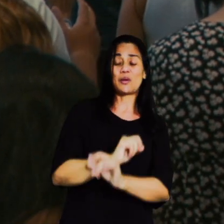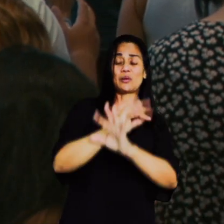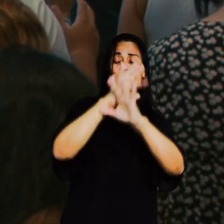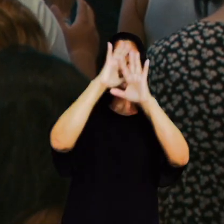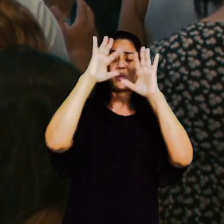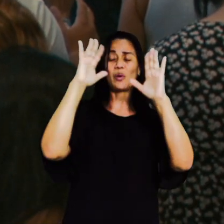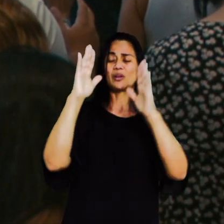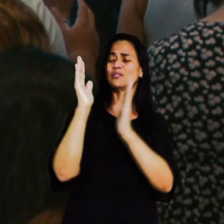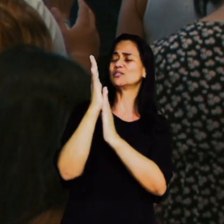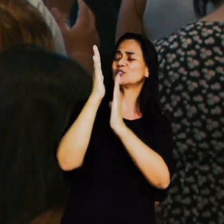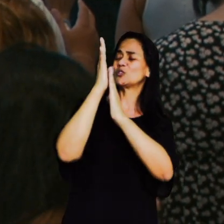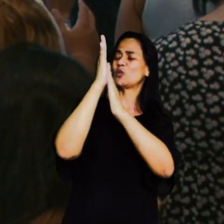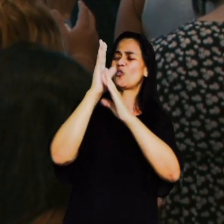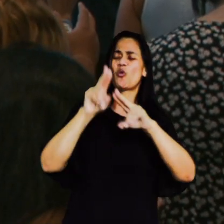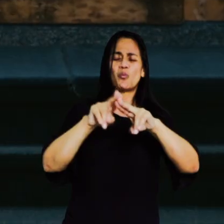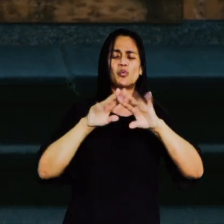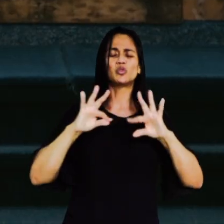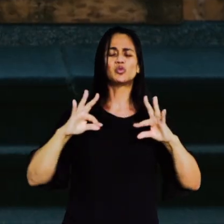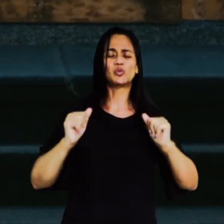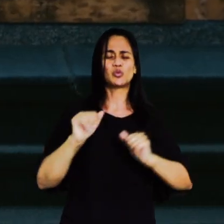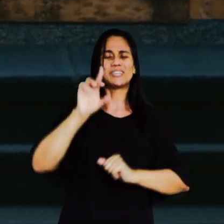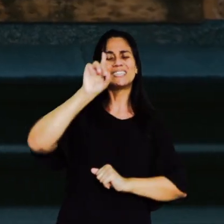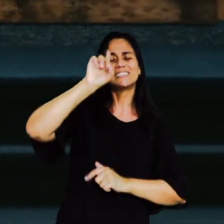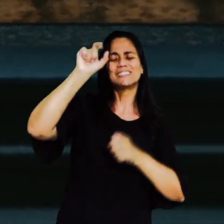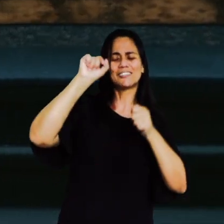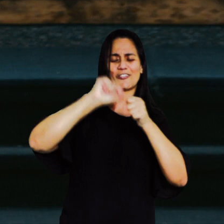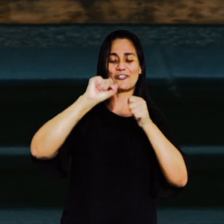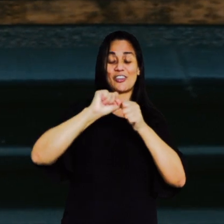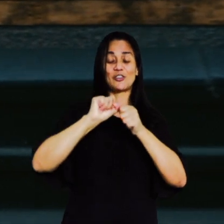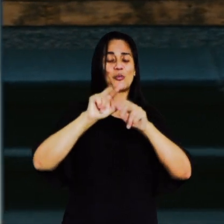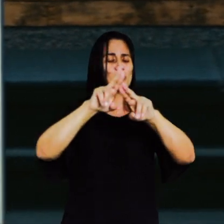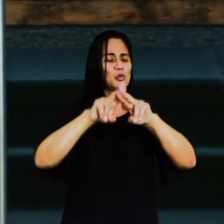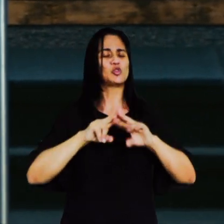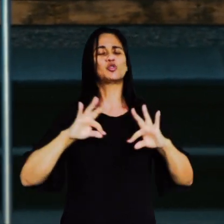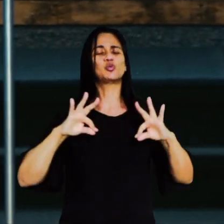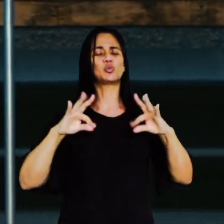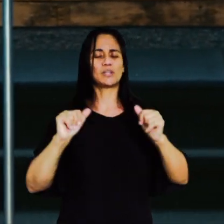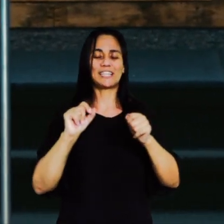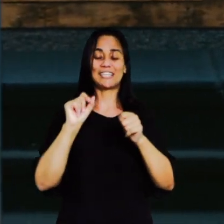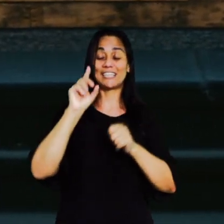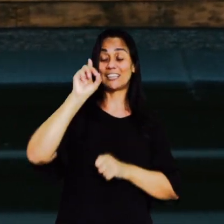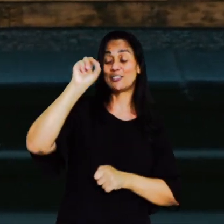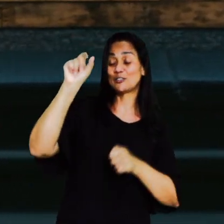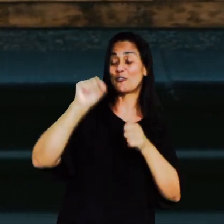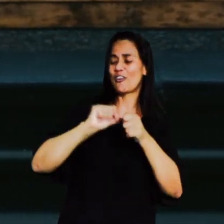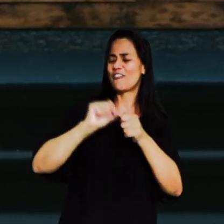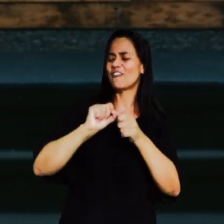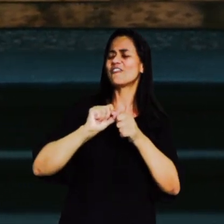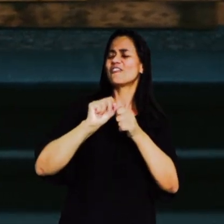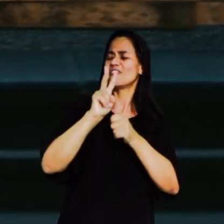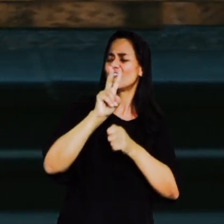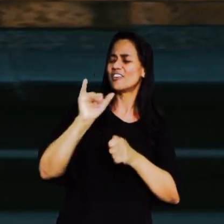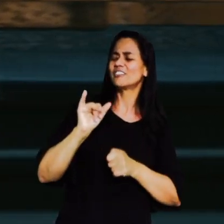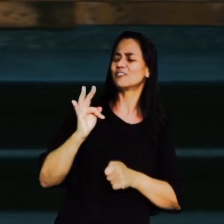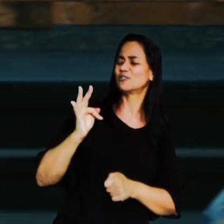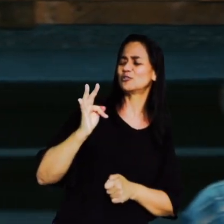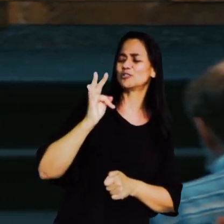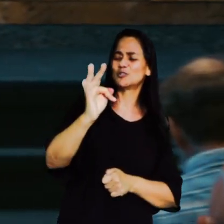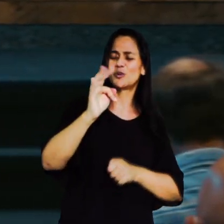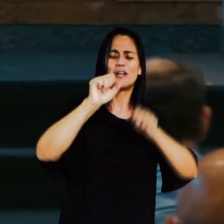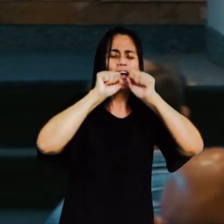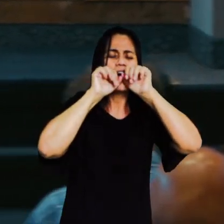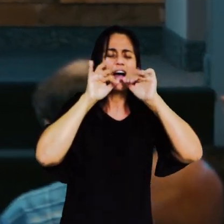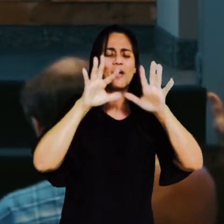Eu te louvo por tudo que o Senhor tem feito e por tudo que o Senhor vai continuar a fazer. Abençoe o teu